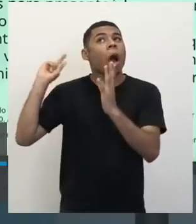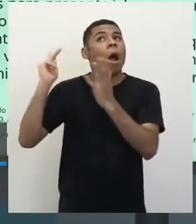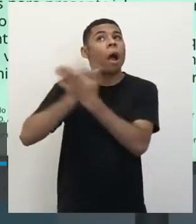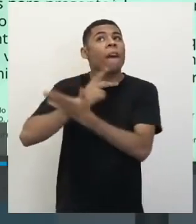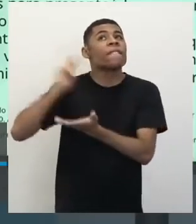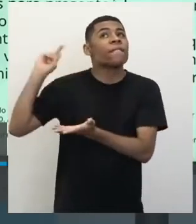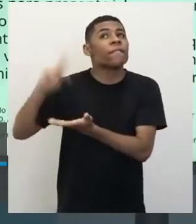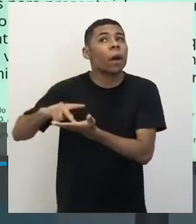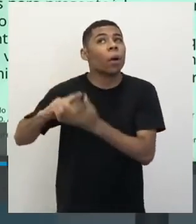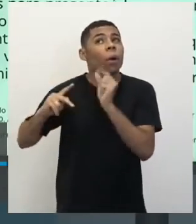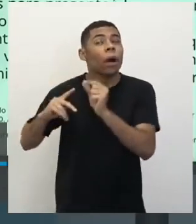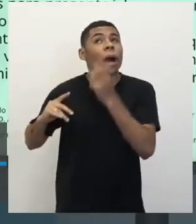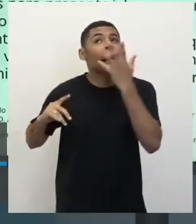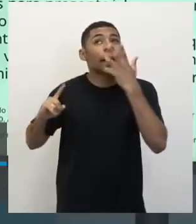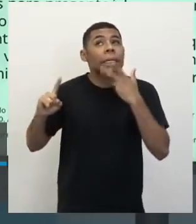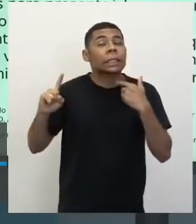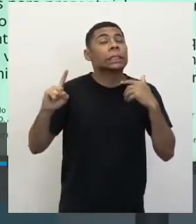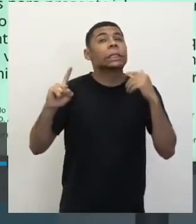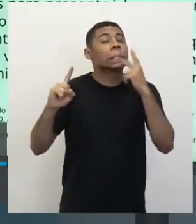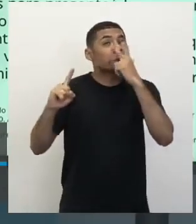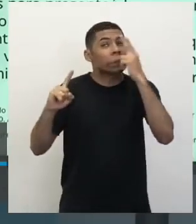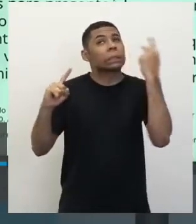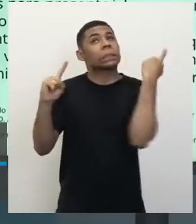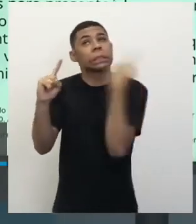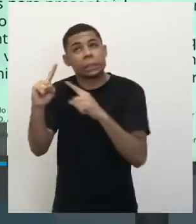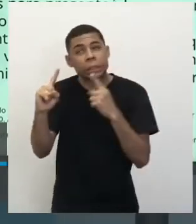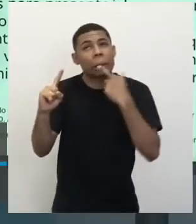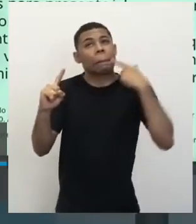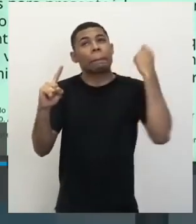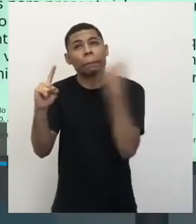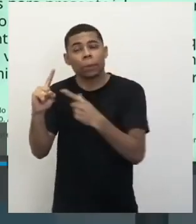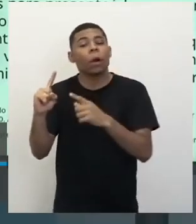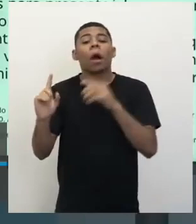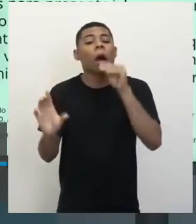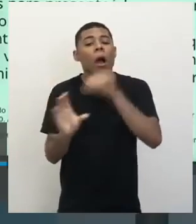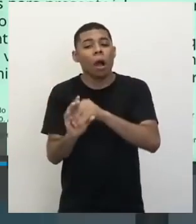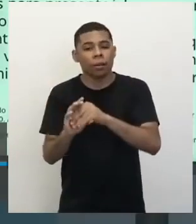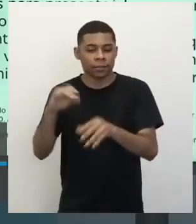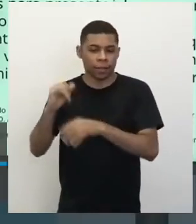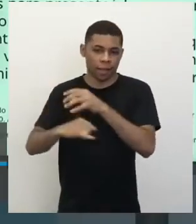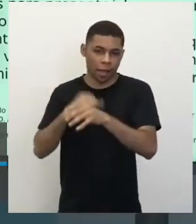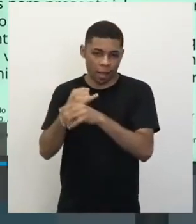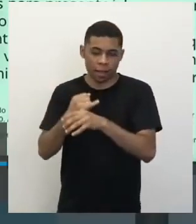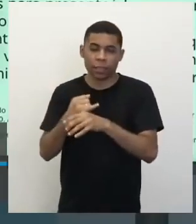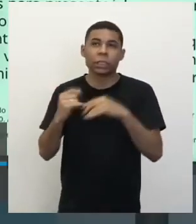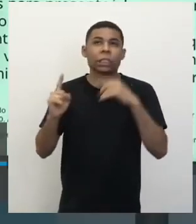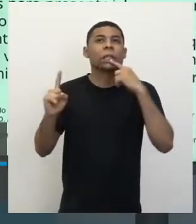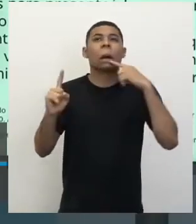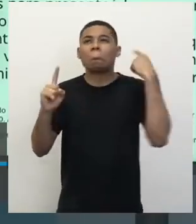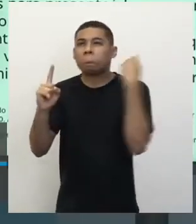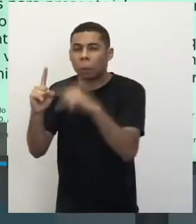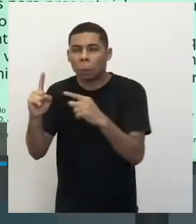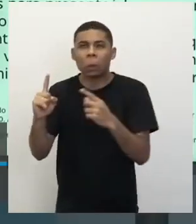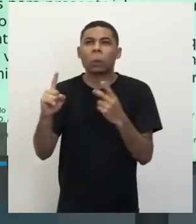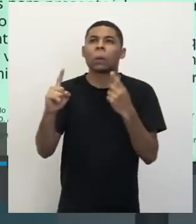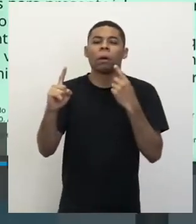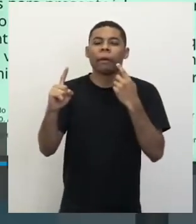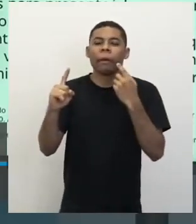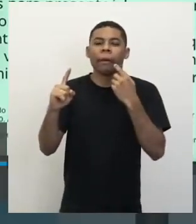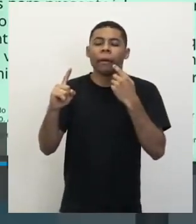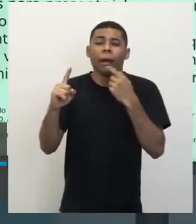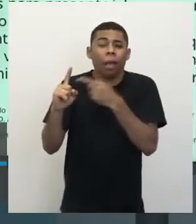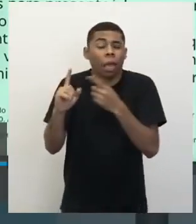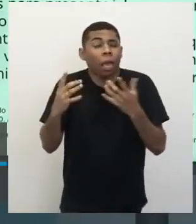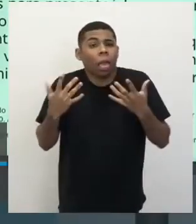fato é que uma criança foi ofendida, né, na internet. E assim foram xingamentos, insultos, que realmente ele